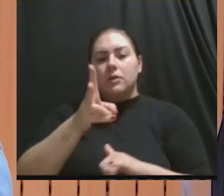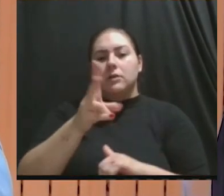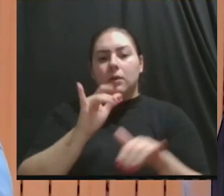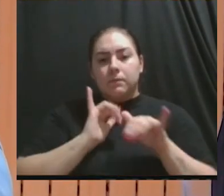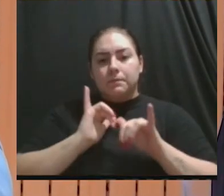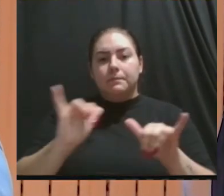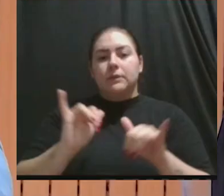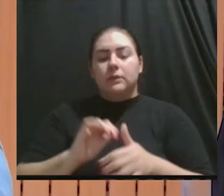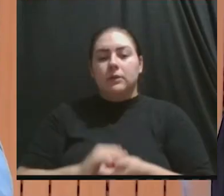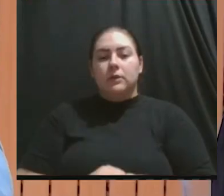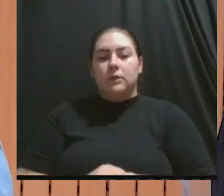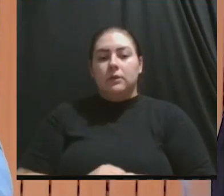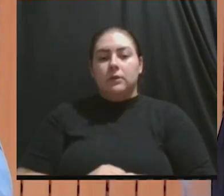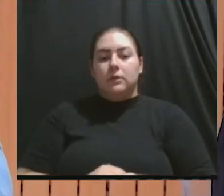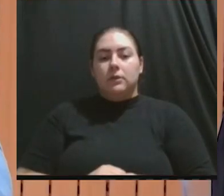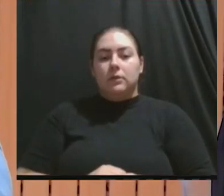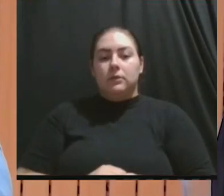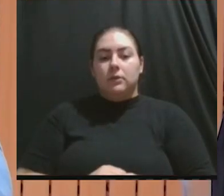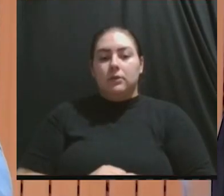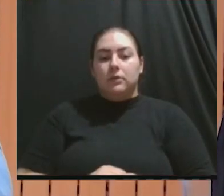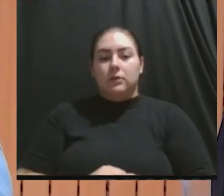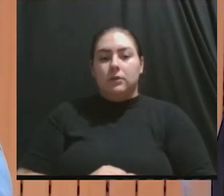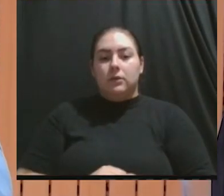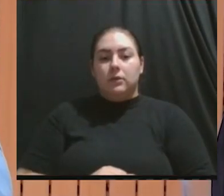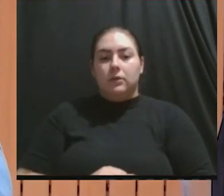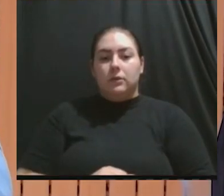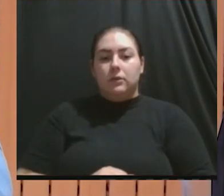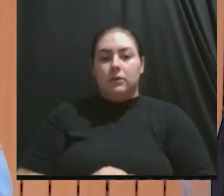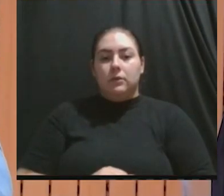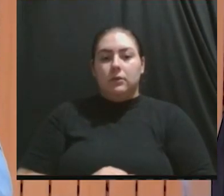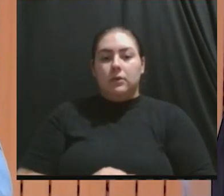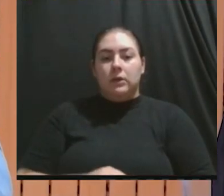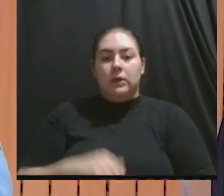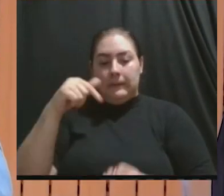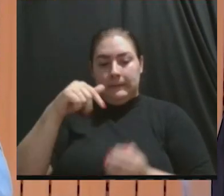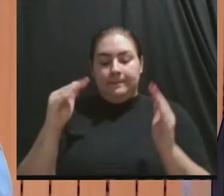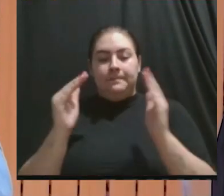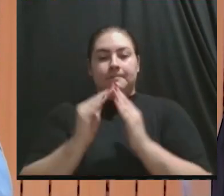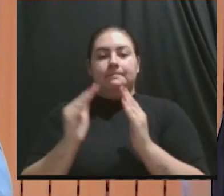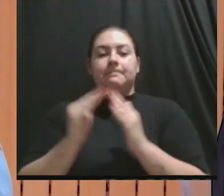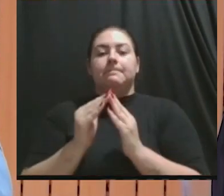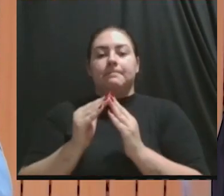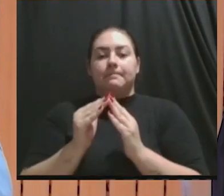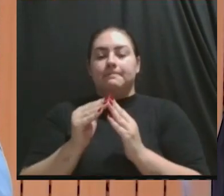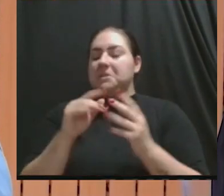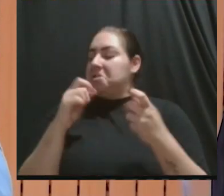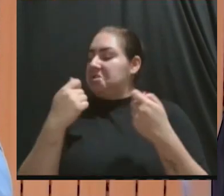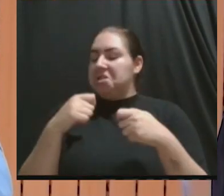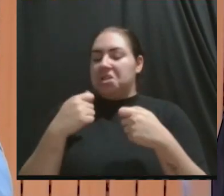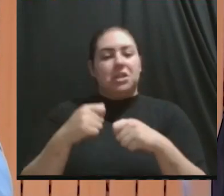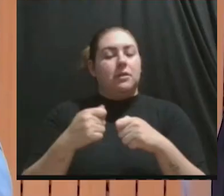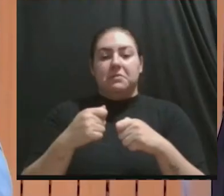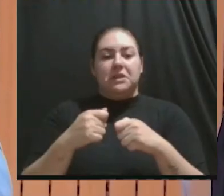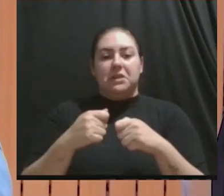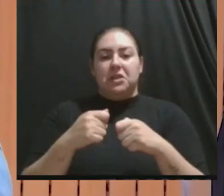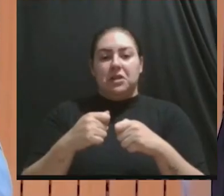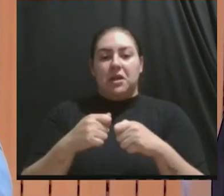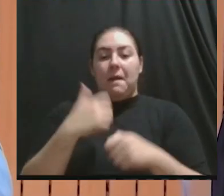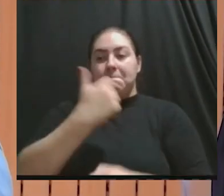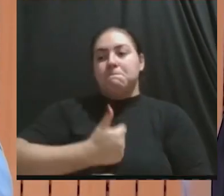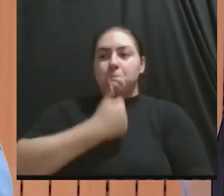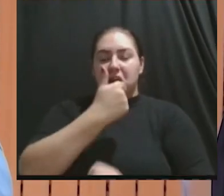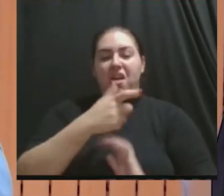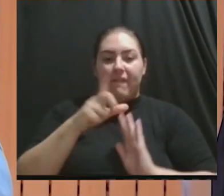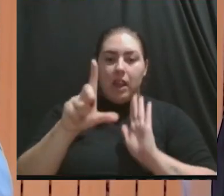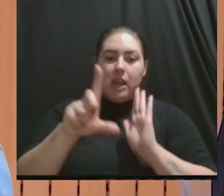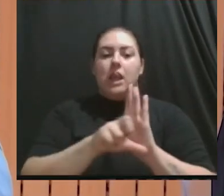falo que essa casa não precisaria estar aqui aprovando leis para garantir o